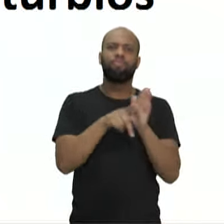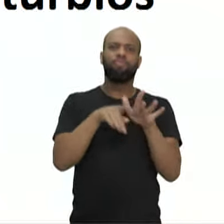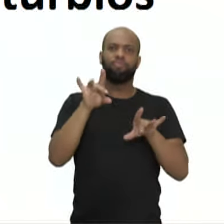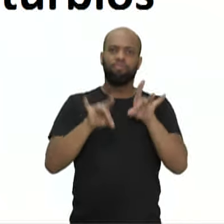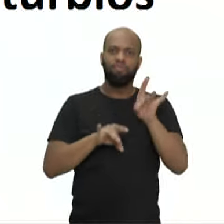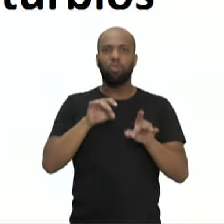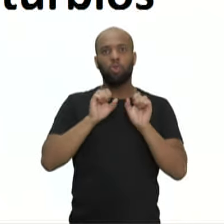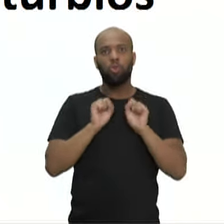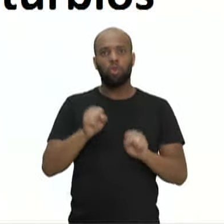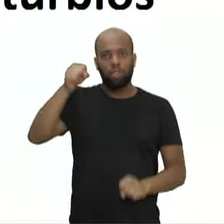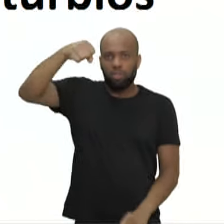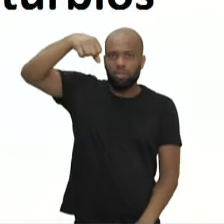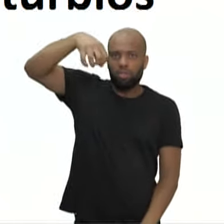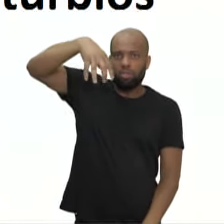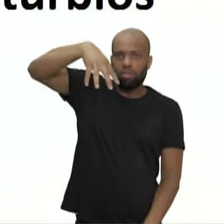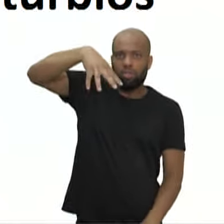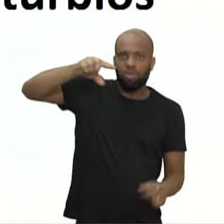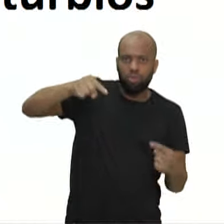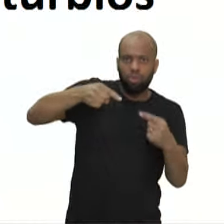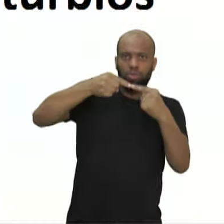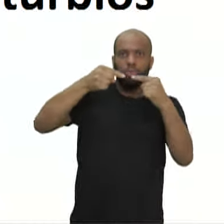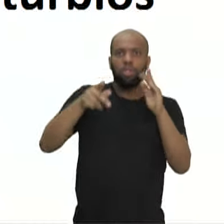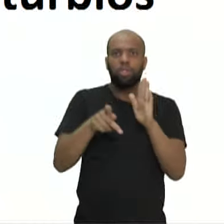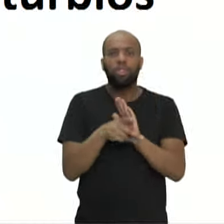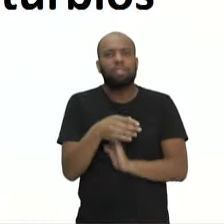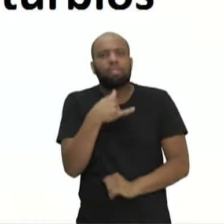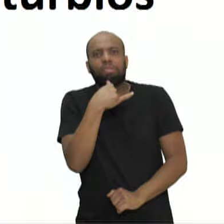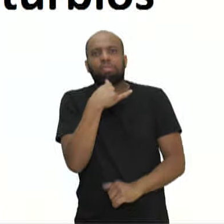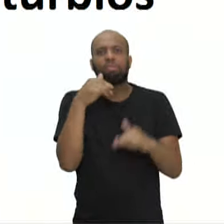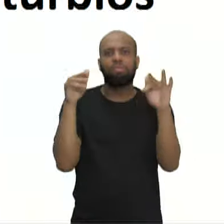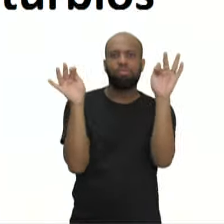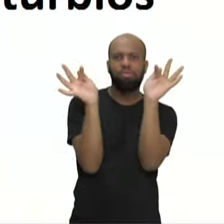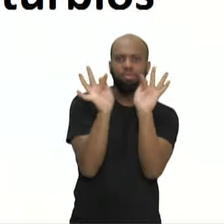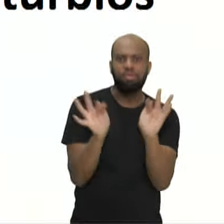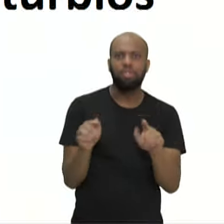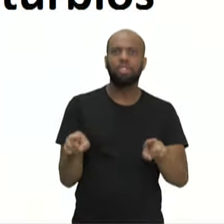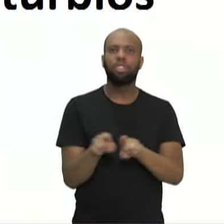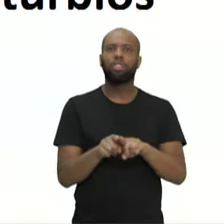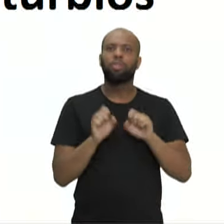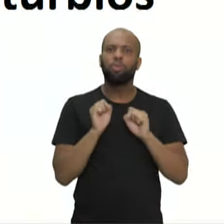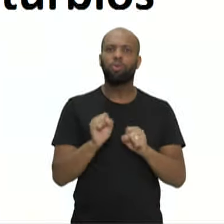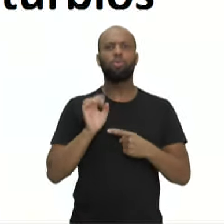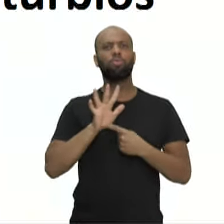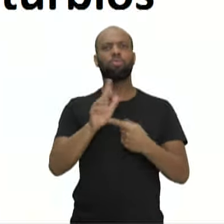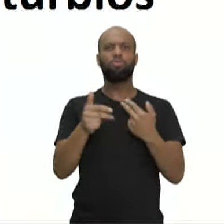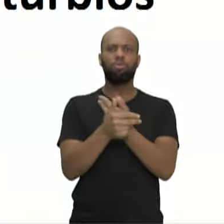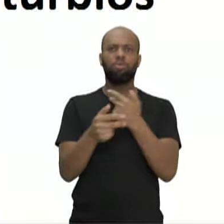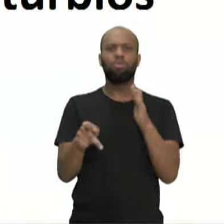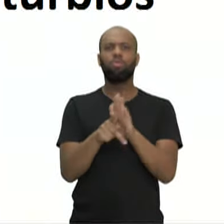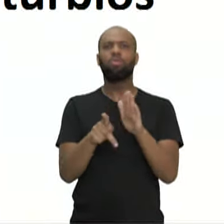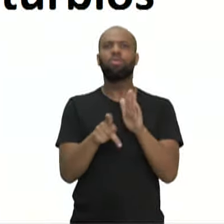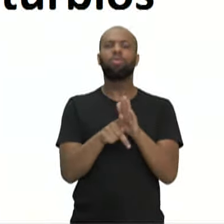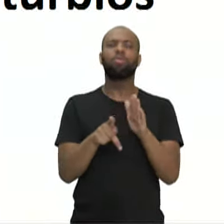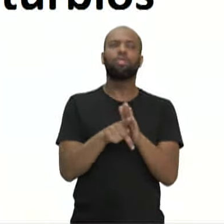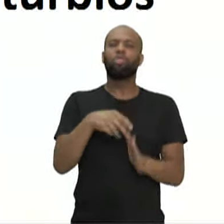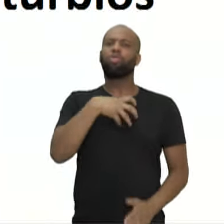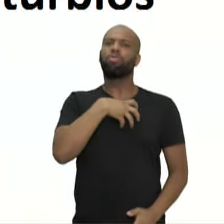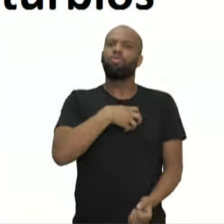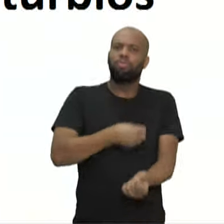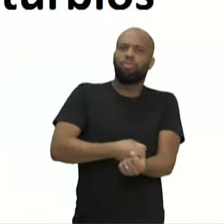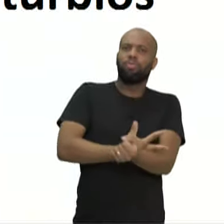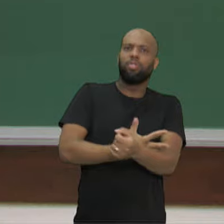cena triste, feliz, trazer estados do psicológico da personagem, distúrbios da memória ou mesmo